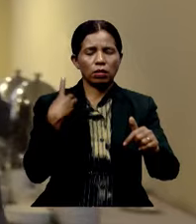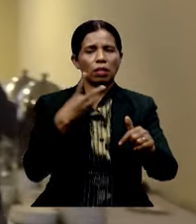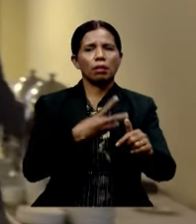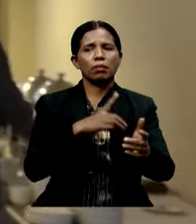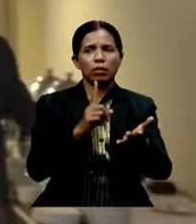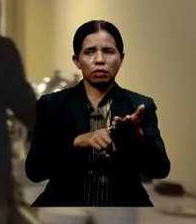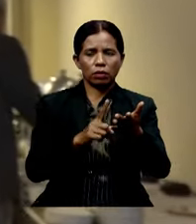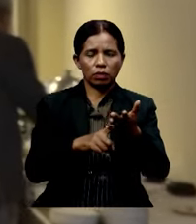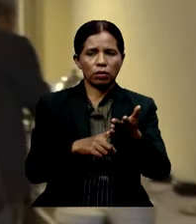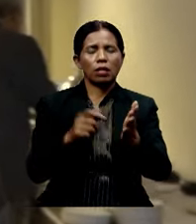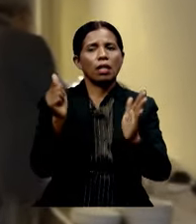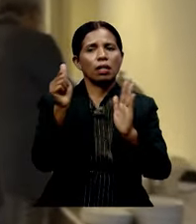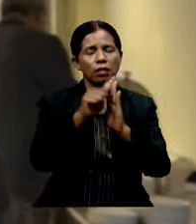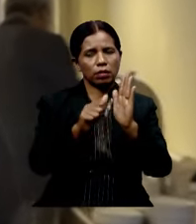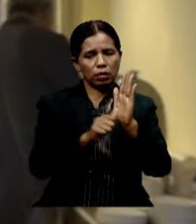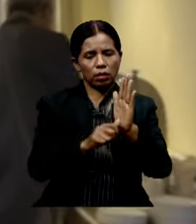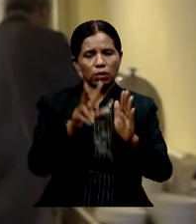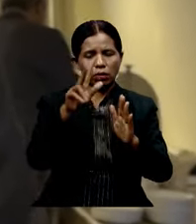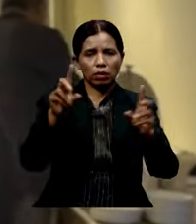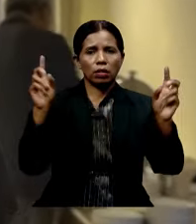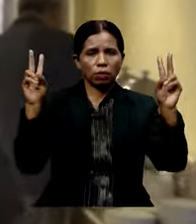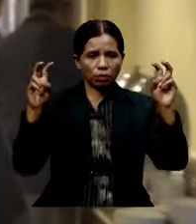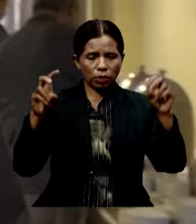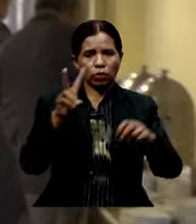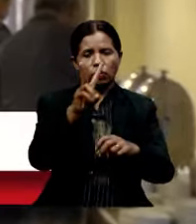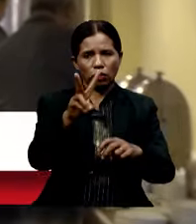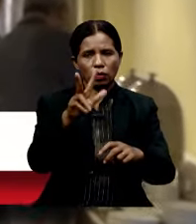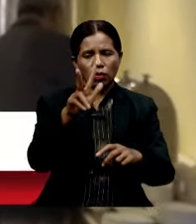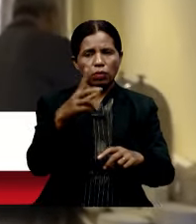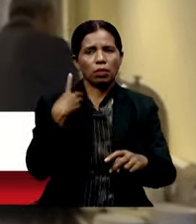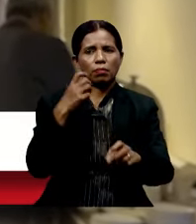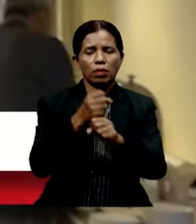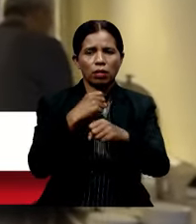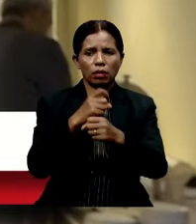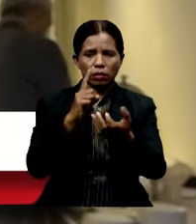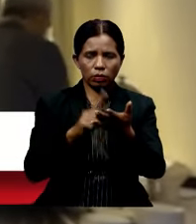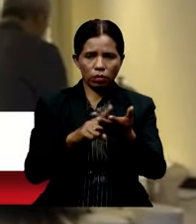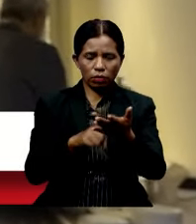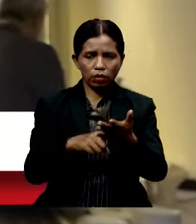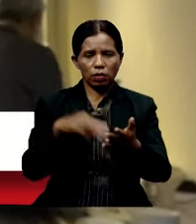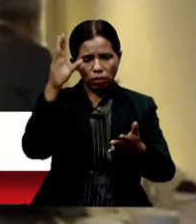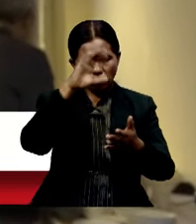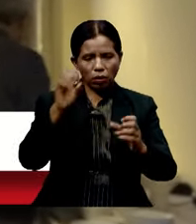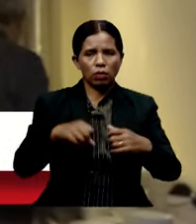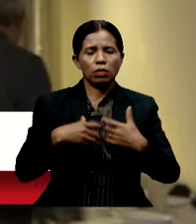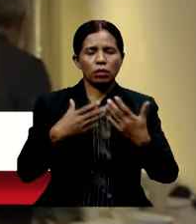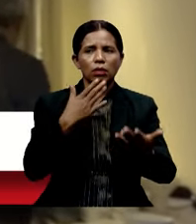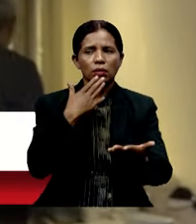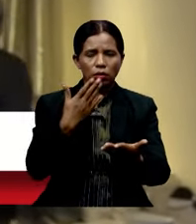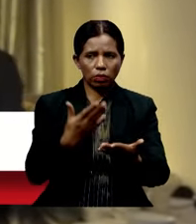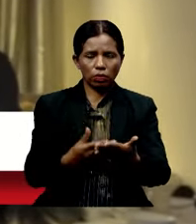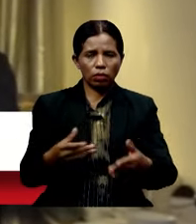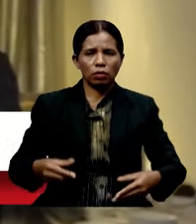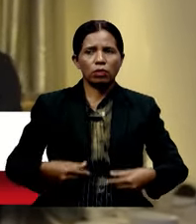diskuti agenda tolu o iha ponto tolu nebe ke ami halo diskusaun para buka solusaun nebe ke dia